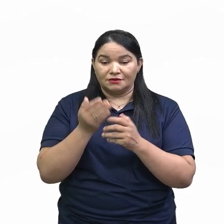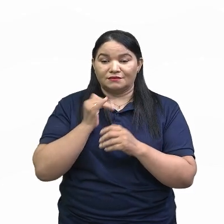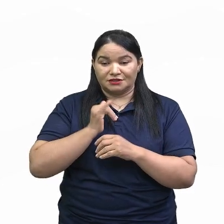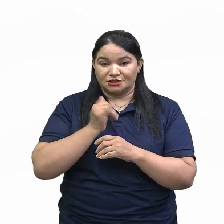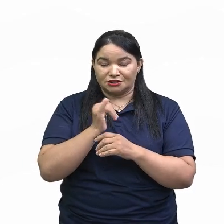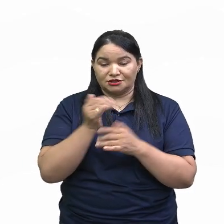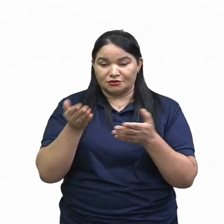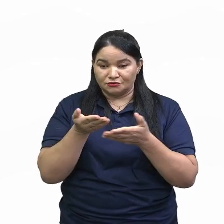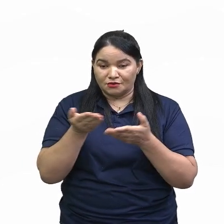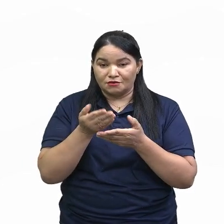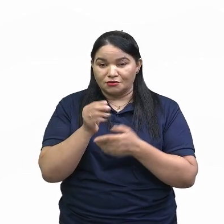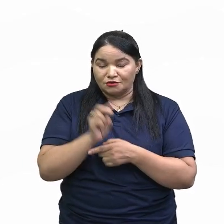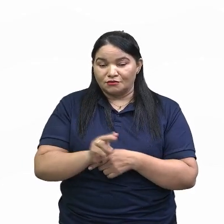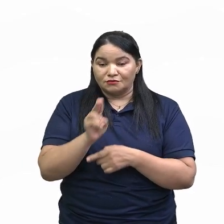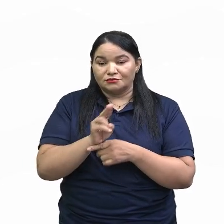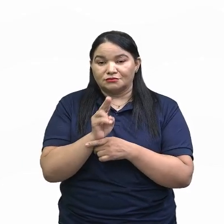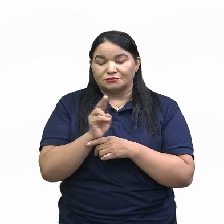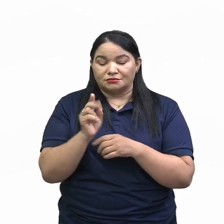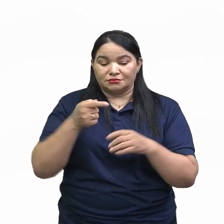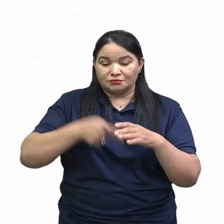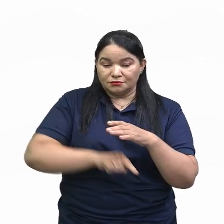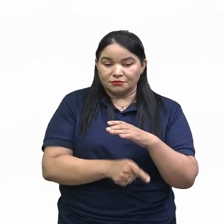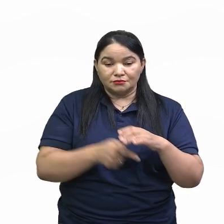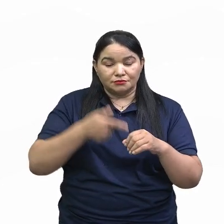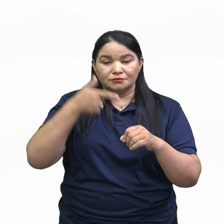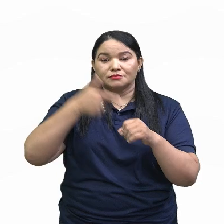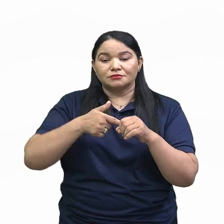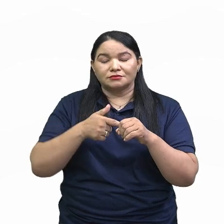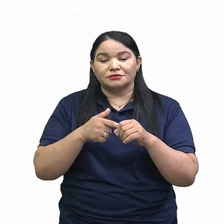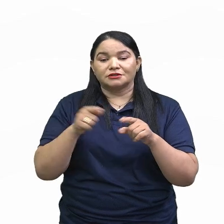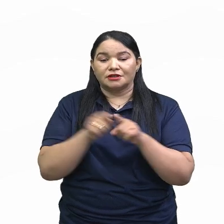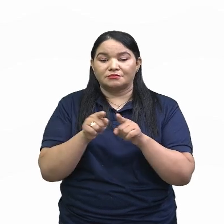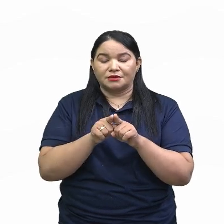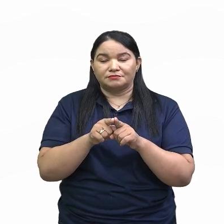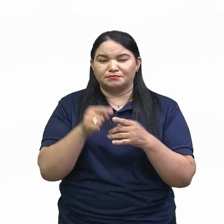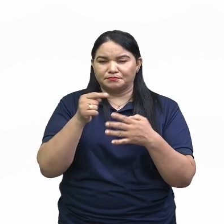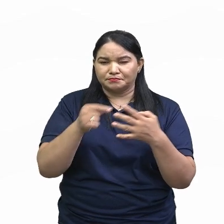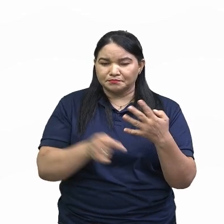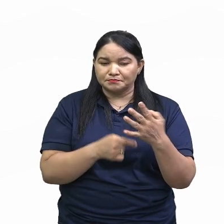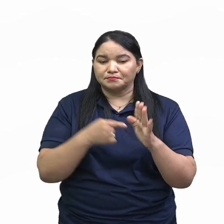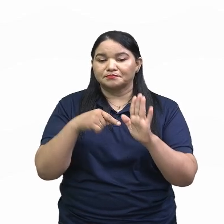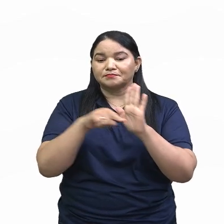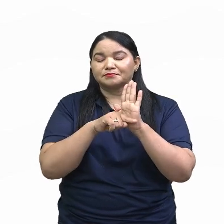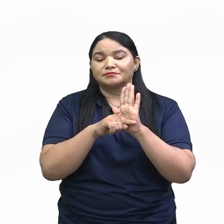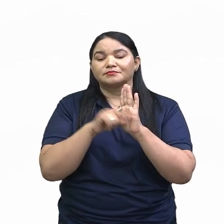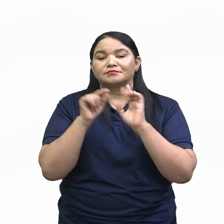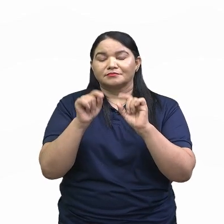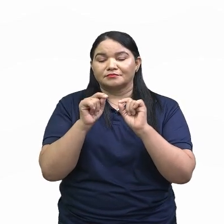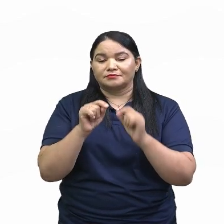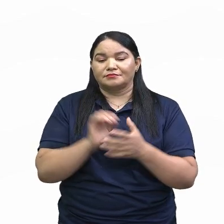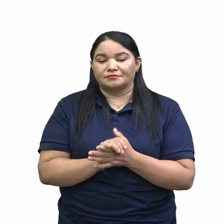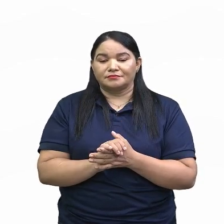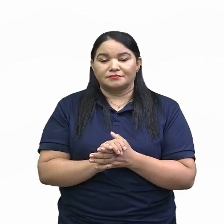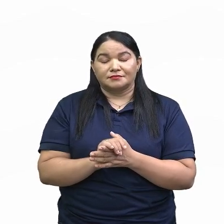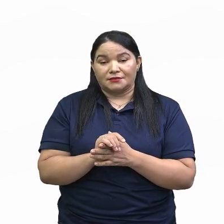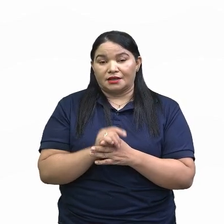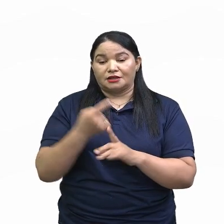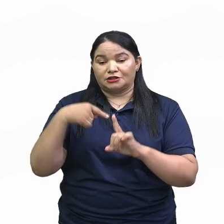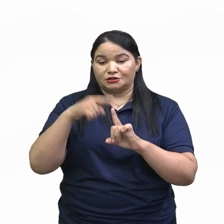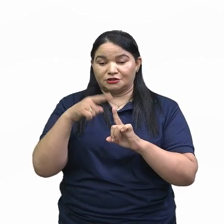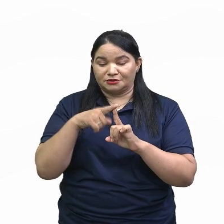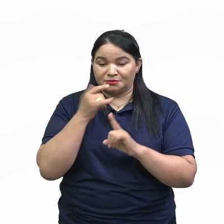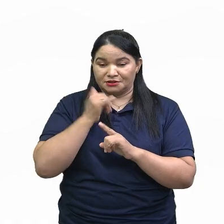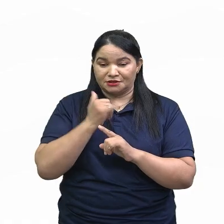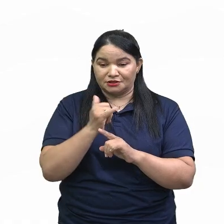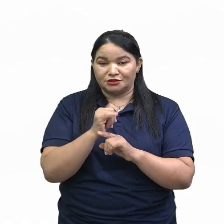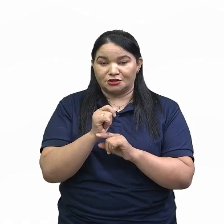que utiliza-se mais o uso de combustíveis fósseis. E desvantagens, vamos observar quais são. A fonte alternativa de energia, como